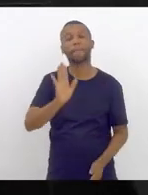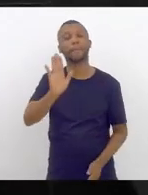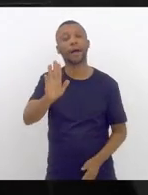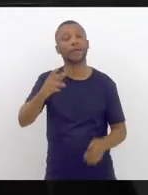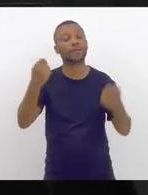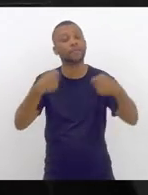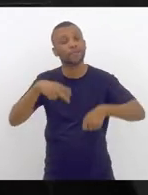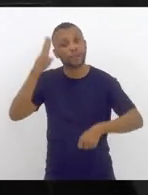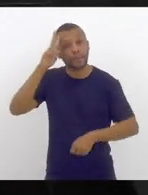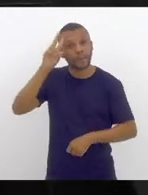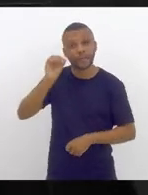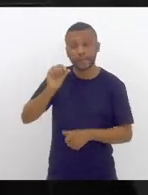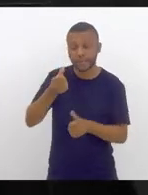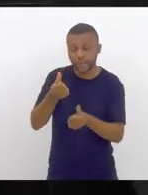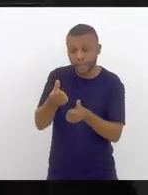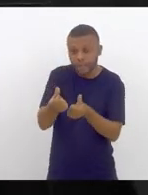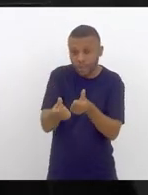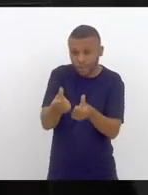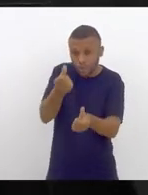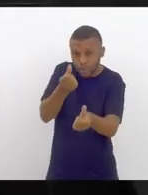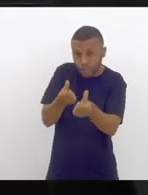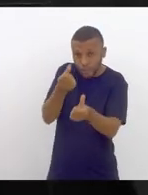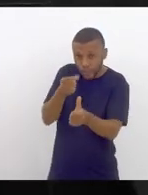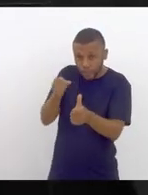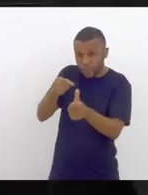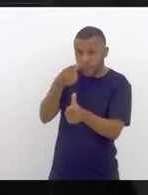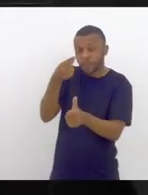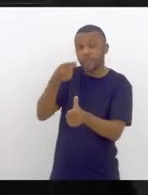que no primeiro semestre em maio